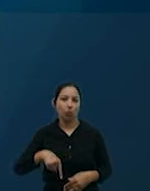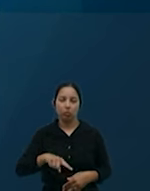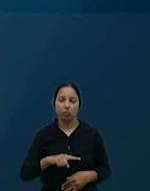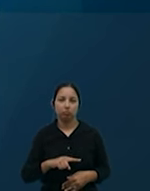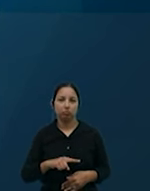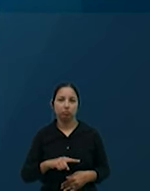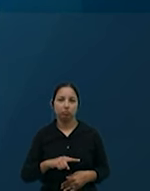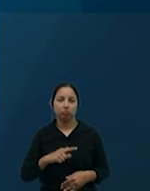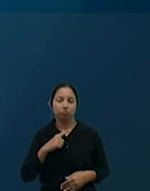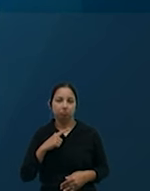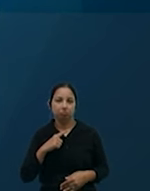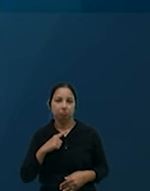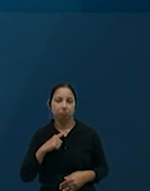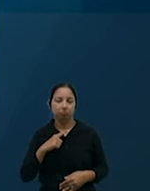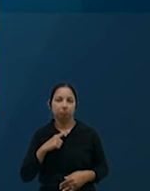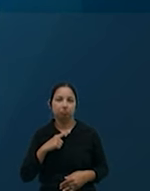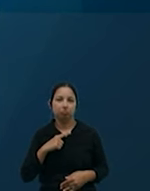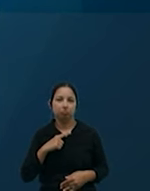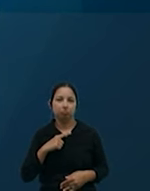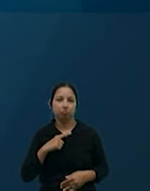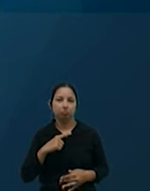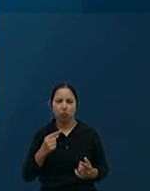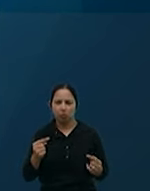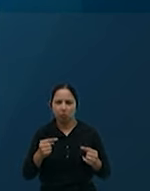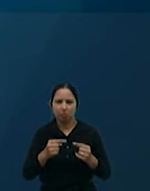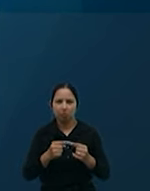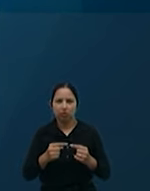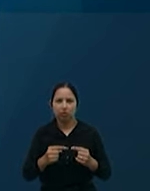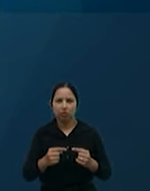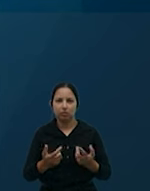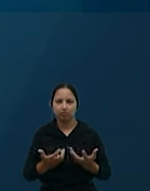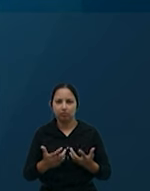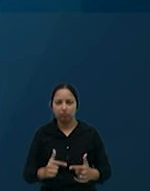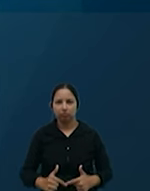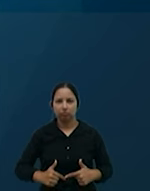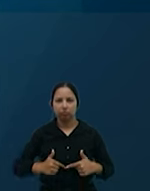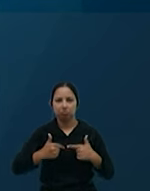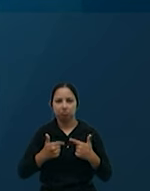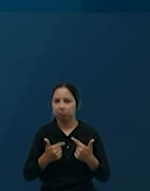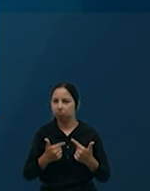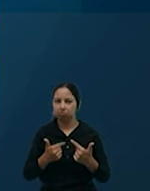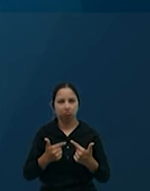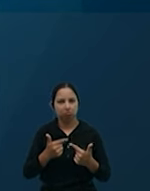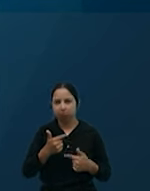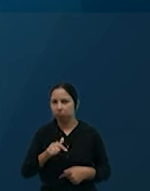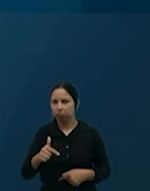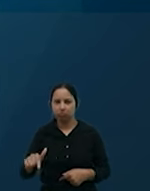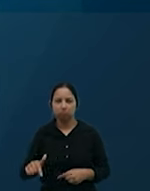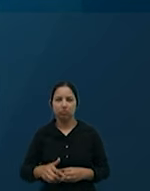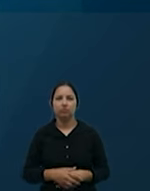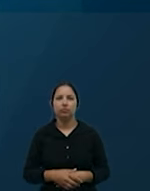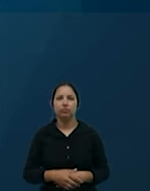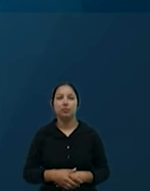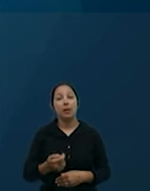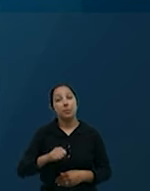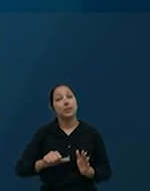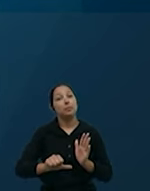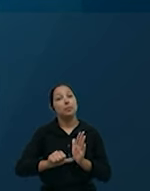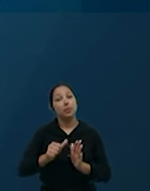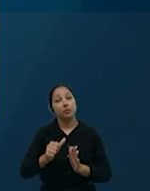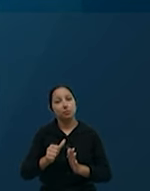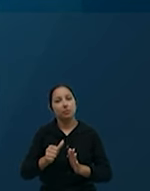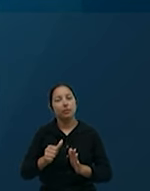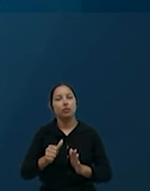um efetivo interesse de agir, de modo que deveríamos buscar primeiro a via administrativa para somente então permitir a discussão na